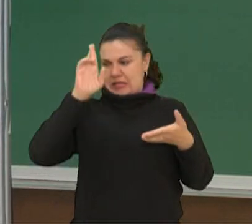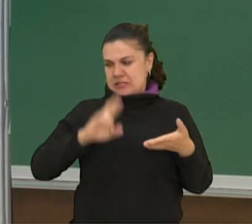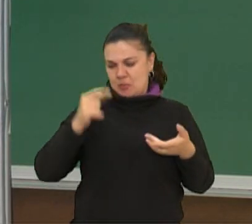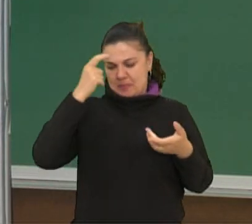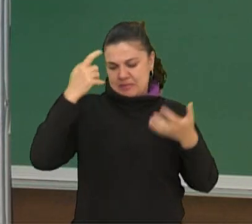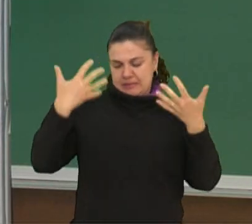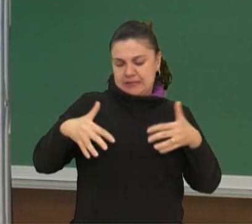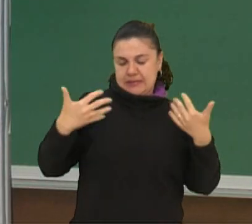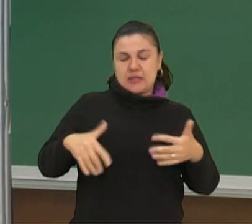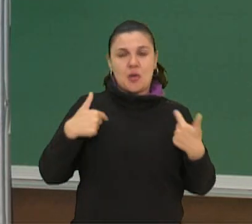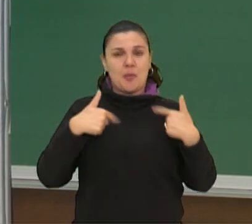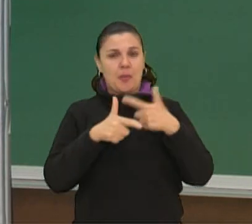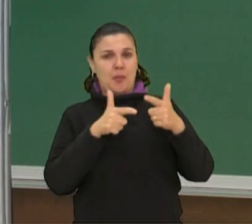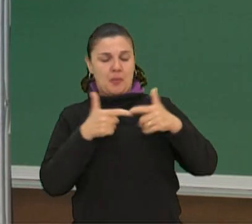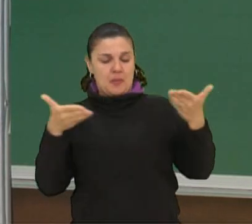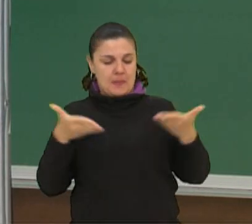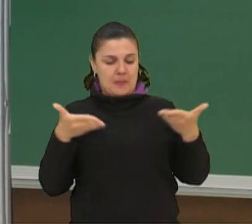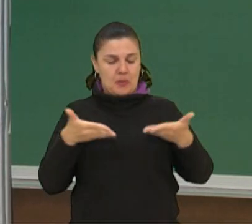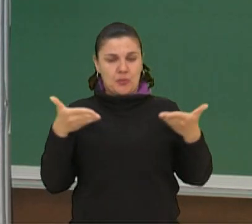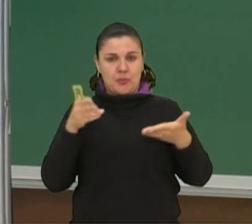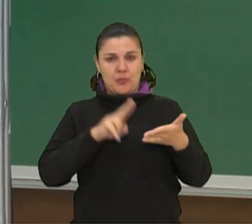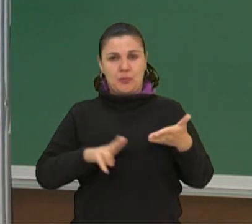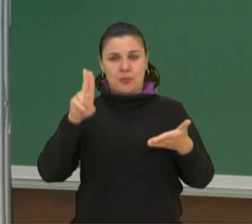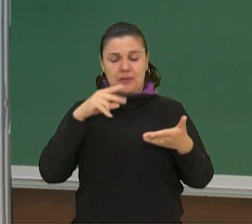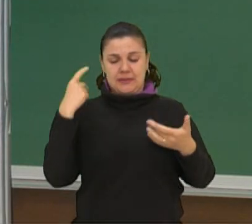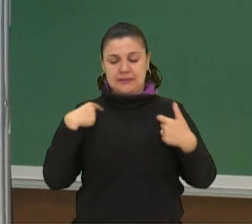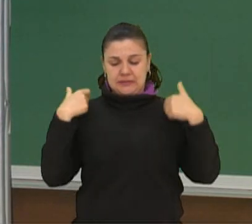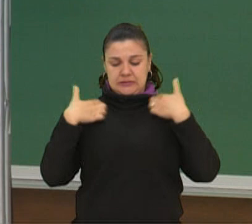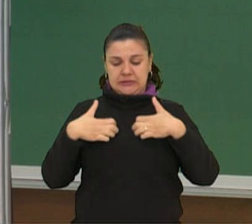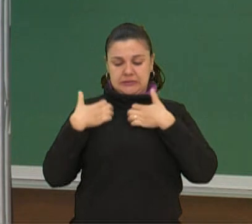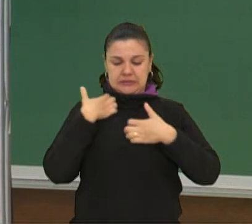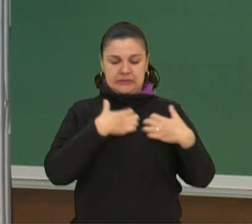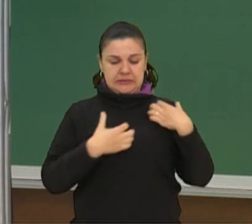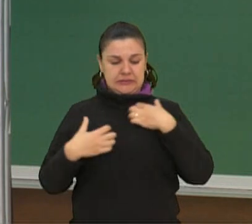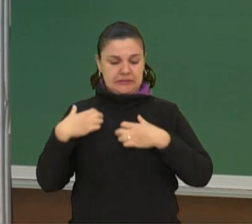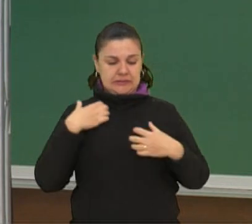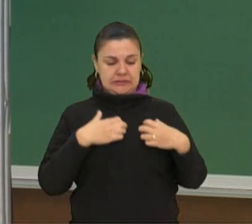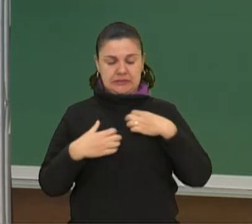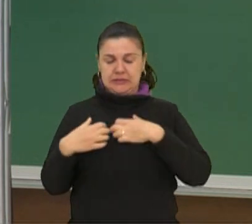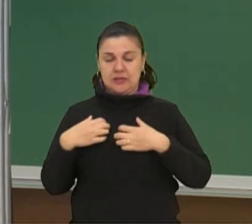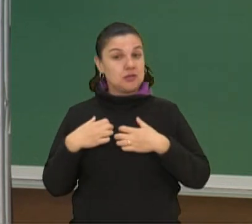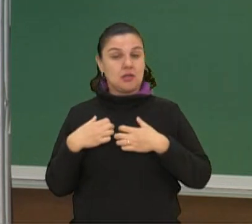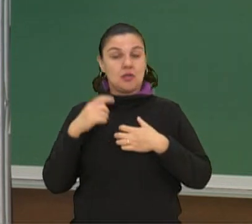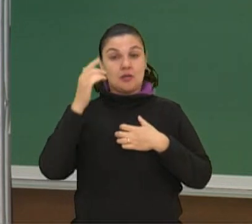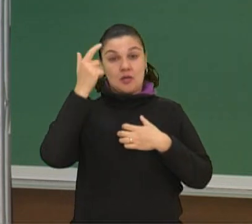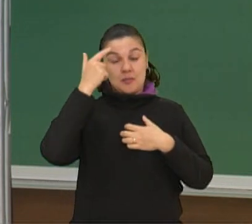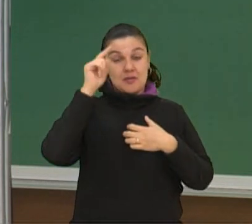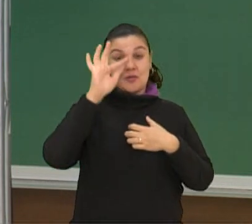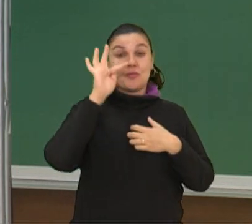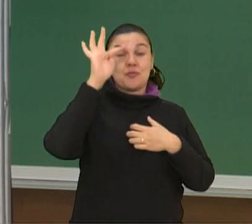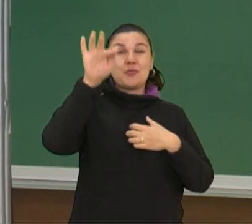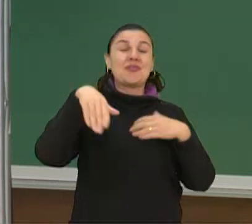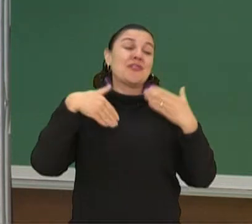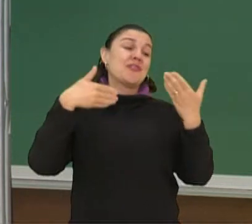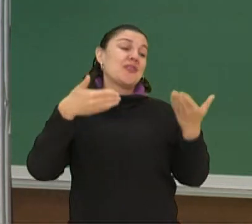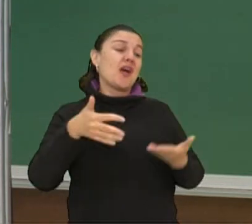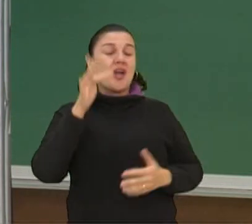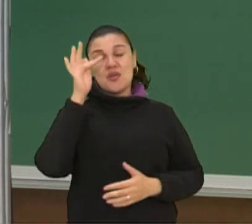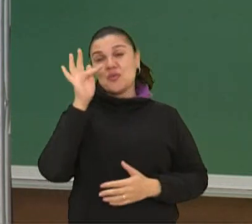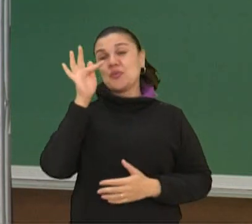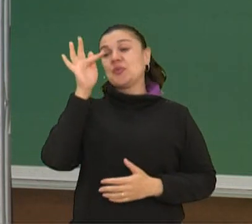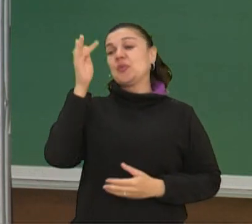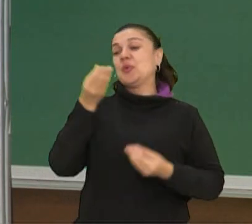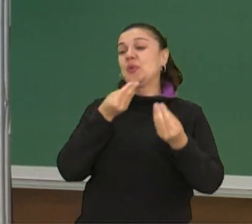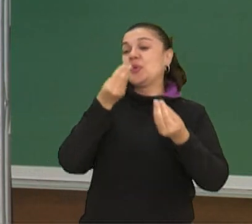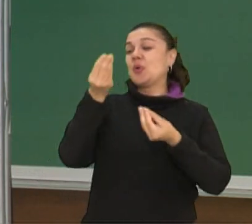Isso se chama ansiedade. O que é a ansiedade? Em vez de ficar preocupado